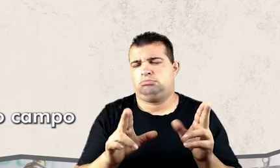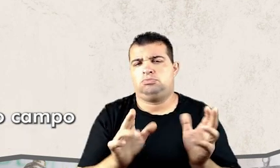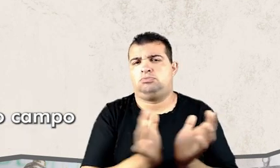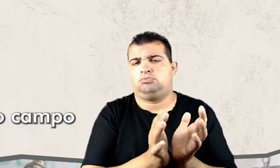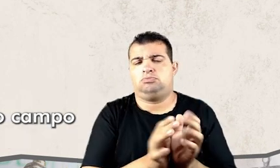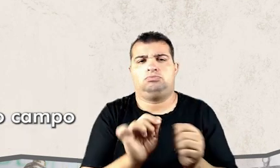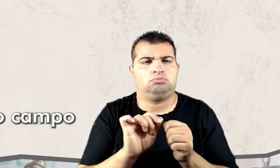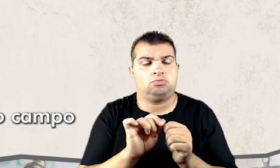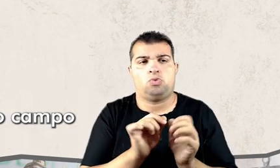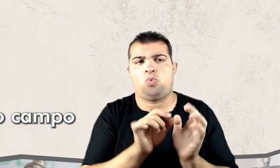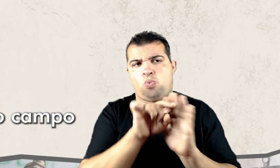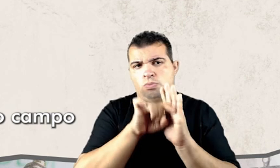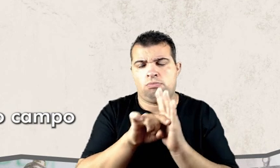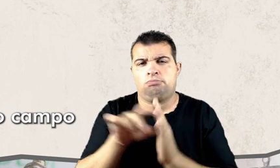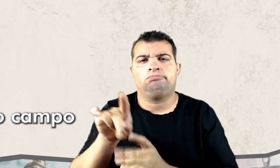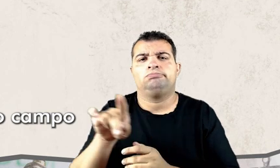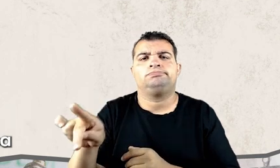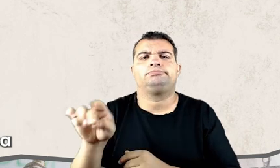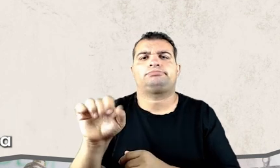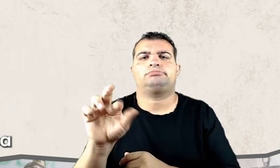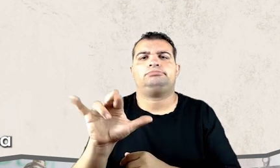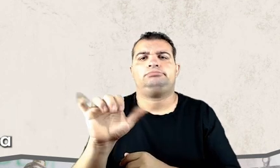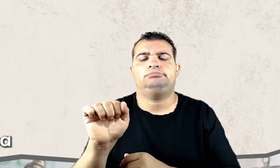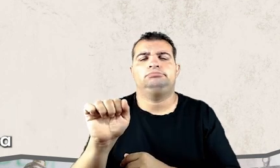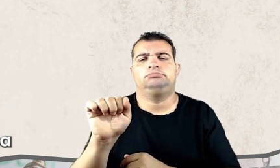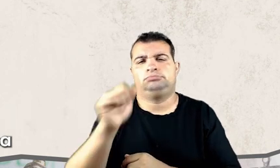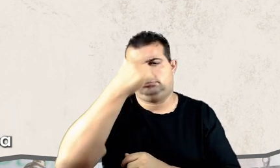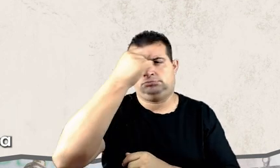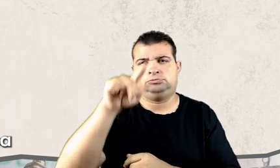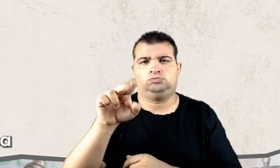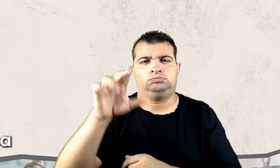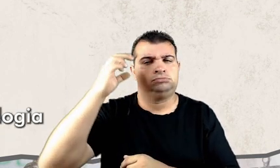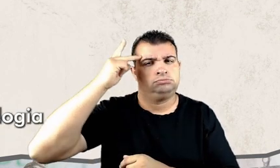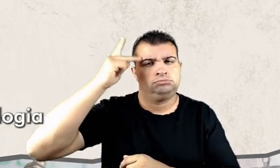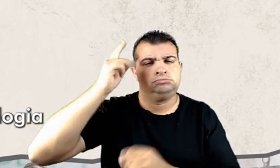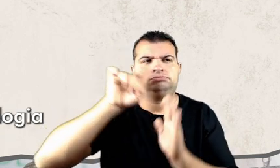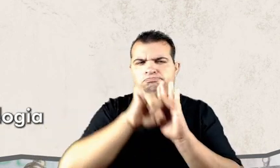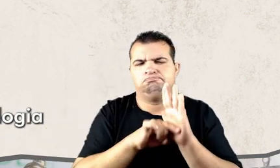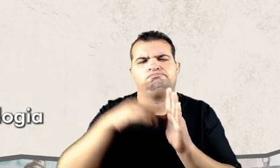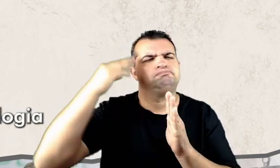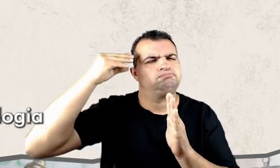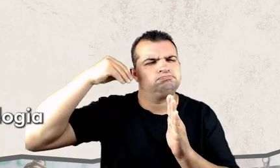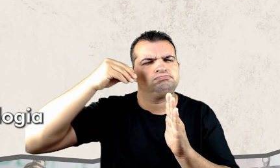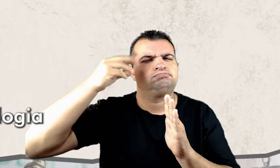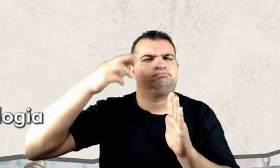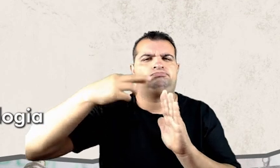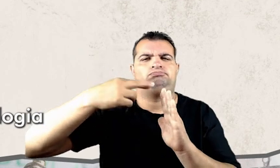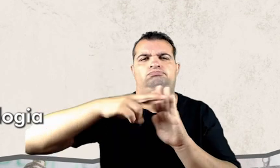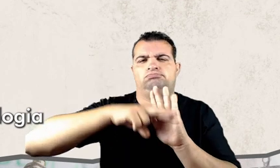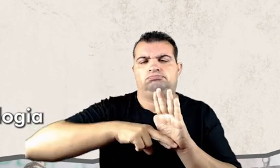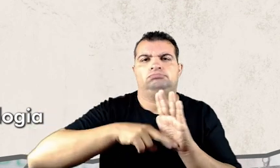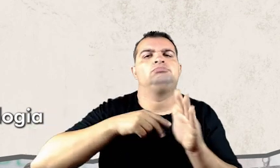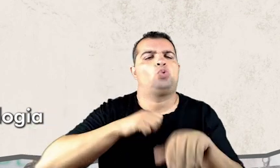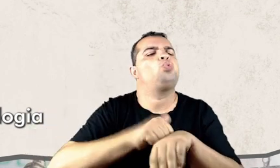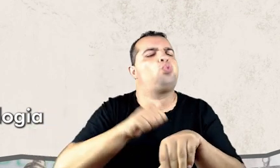mesmo com a consolidação do campo visível, a professora Maria do Carmo Guedes, da PUC de São Paulo, analisa que a regulamentação da psicologia